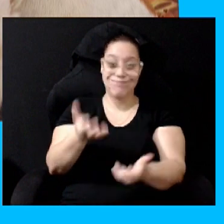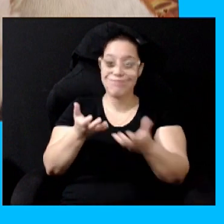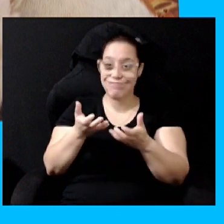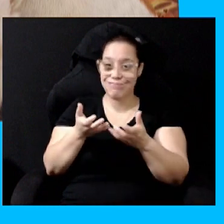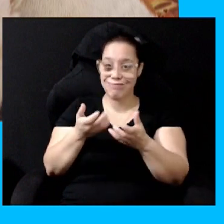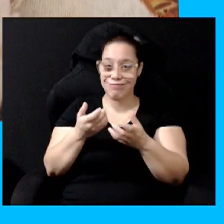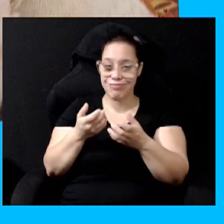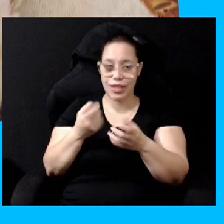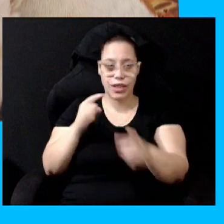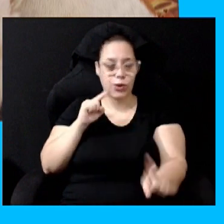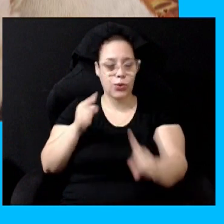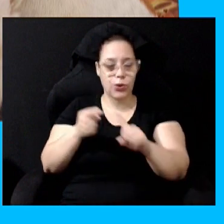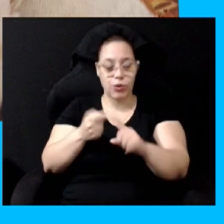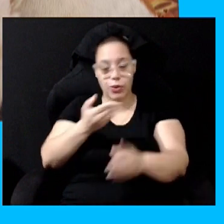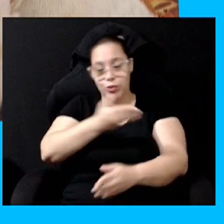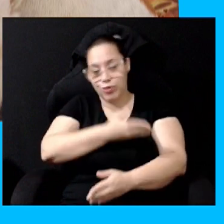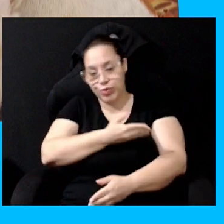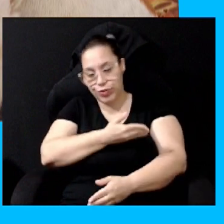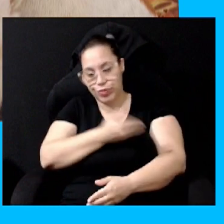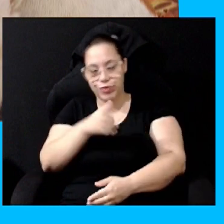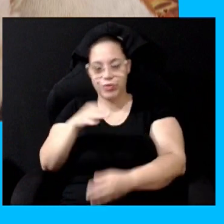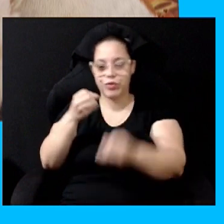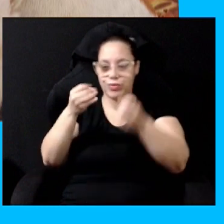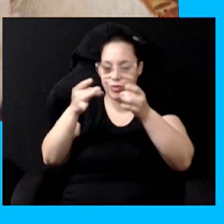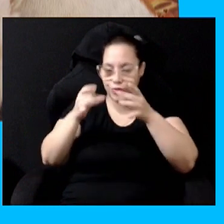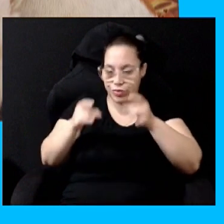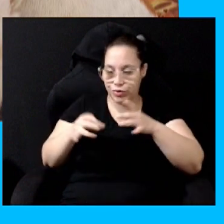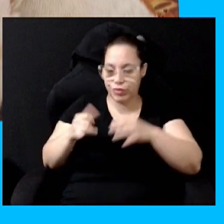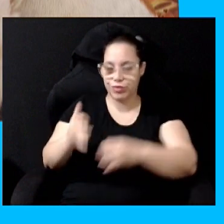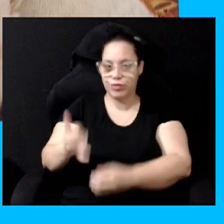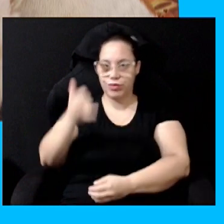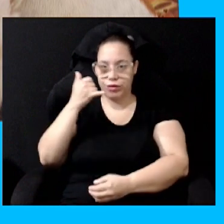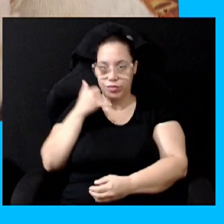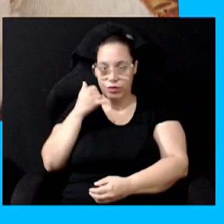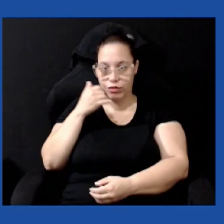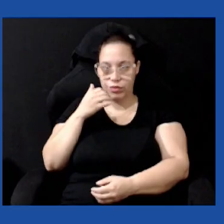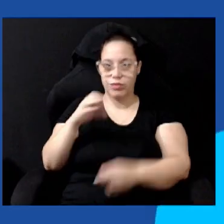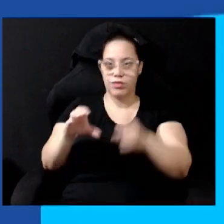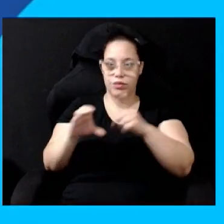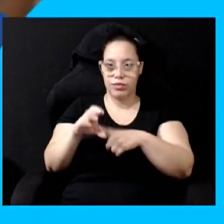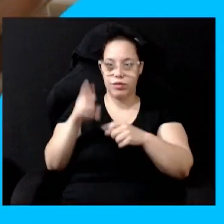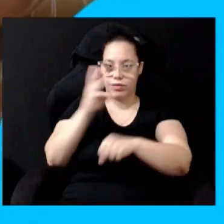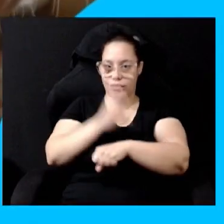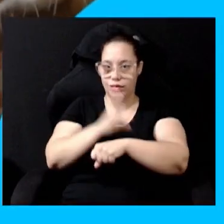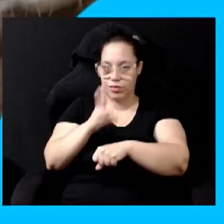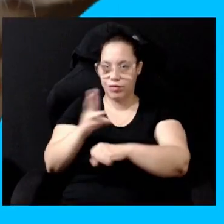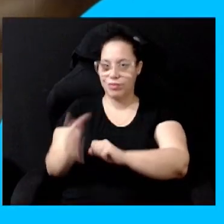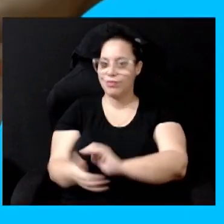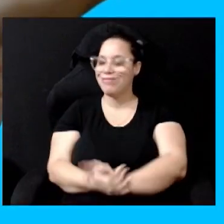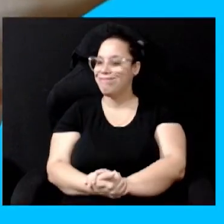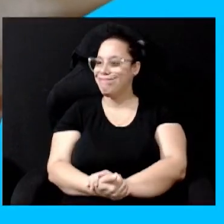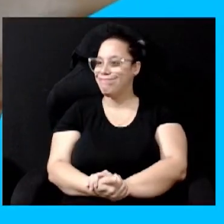ótima companhia. Para mais detalhes, entre em contato pelo WhatsApp.